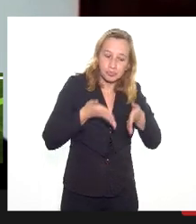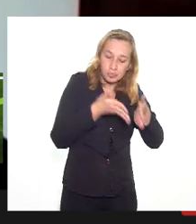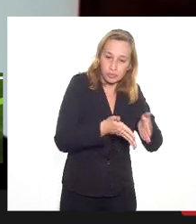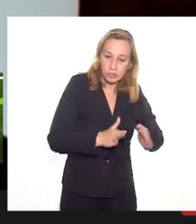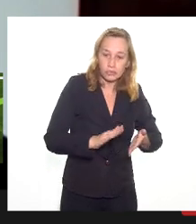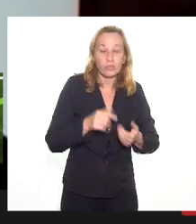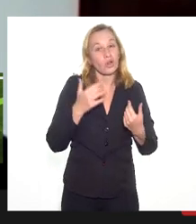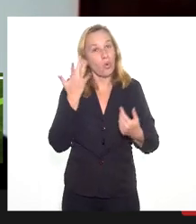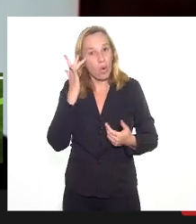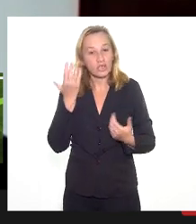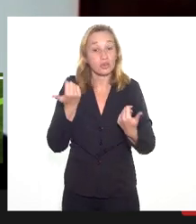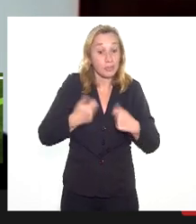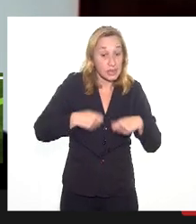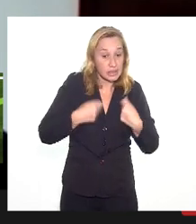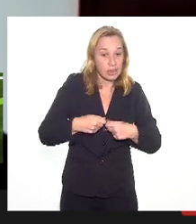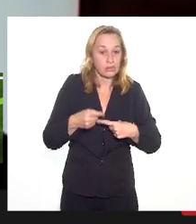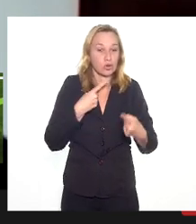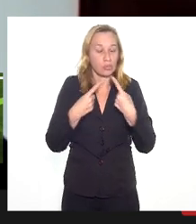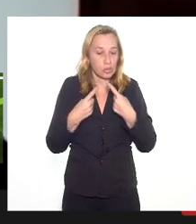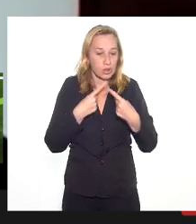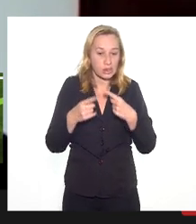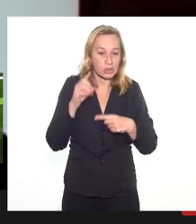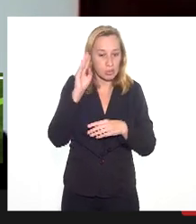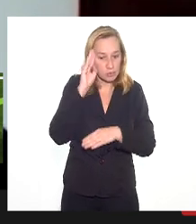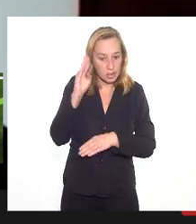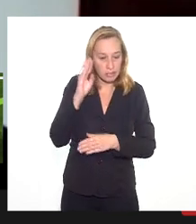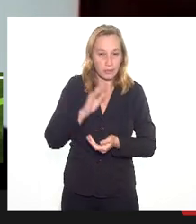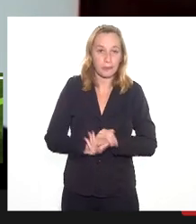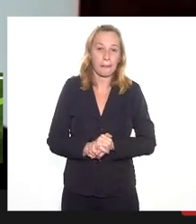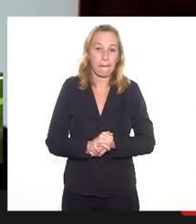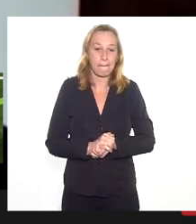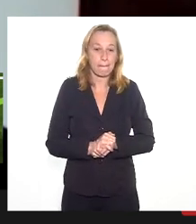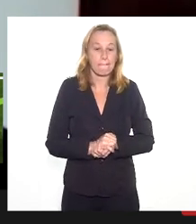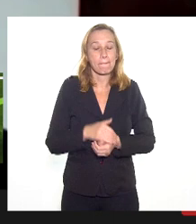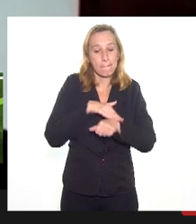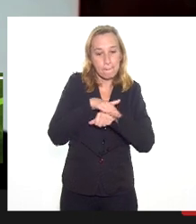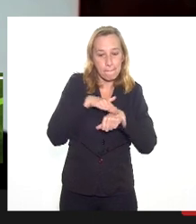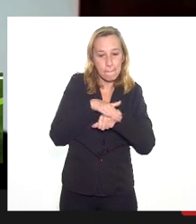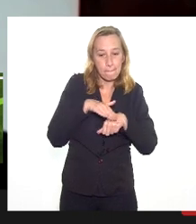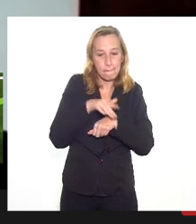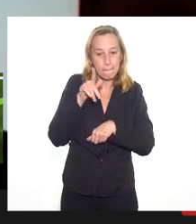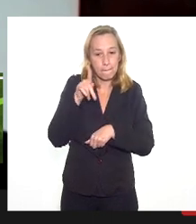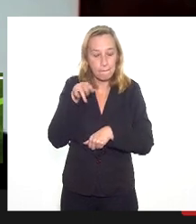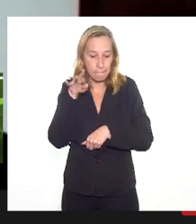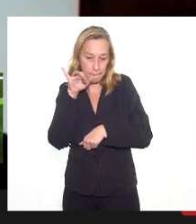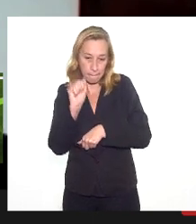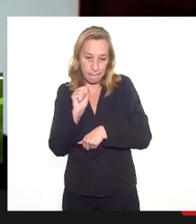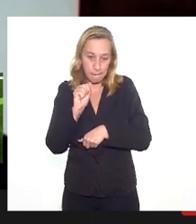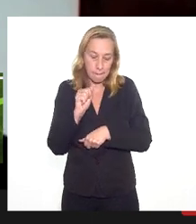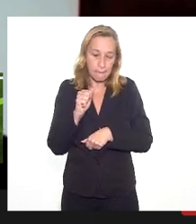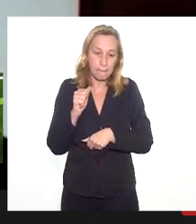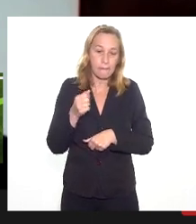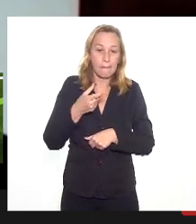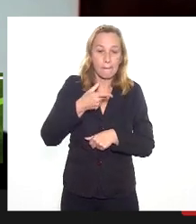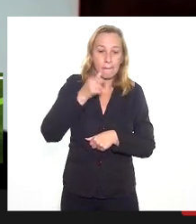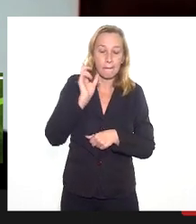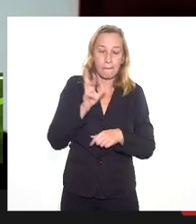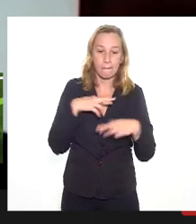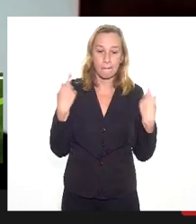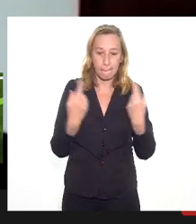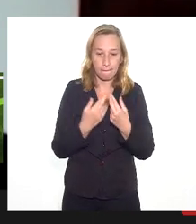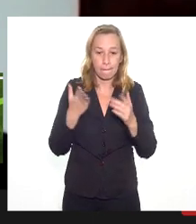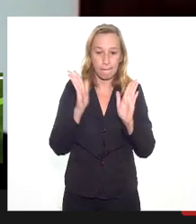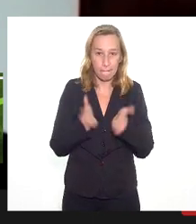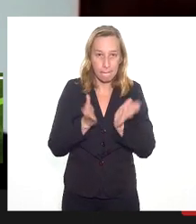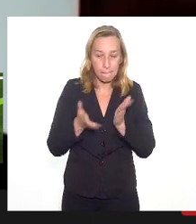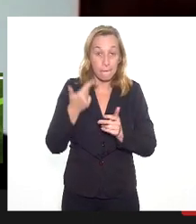que precisava de uma política pública específica. Até conversando com a Peralta ontem, né, por conta da reunião de hoje, a gente